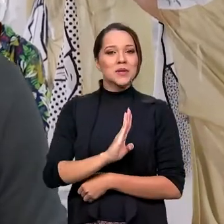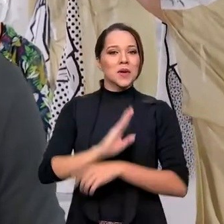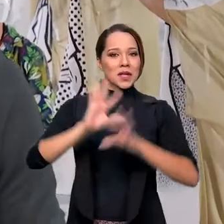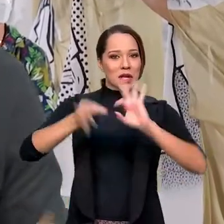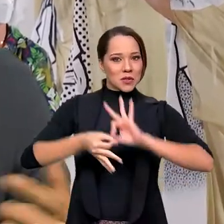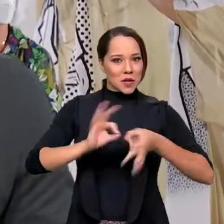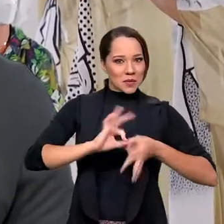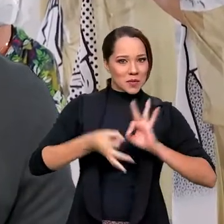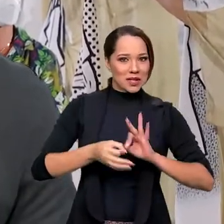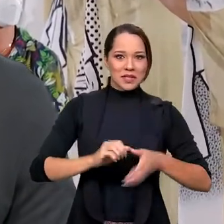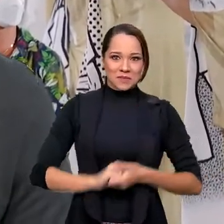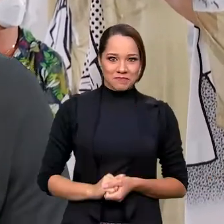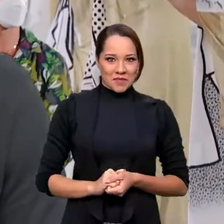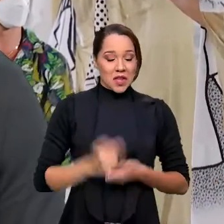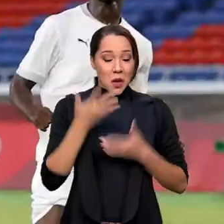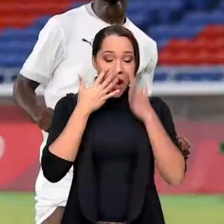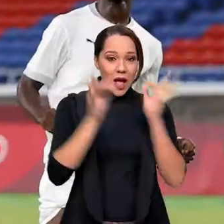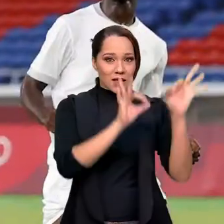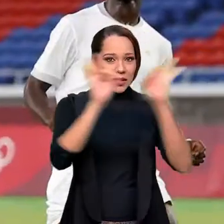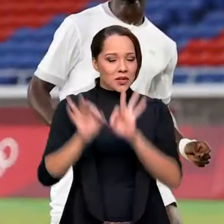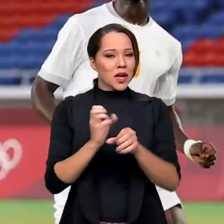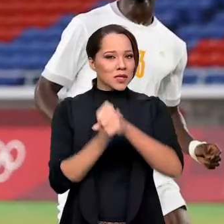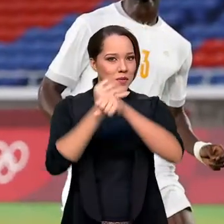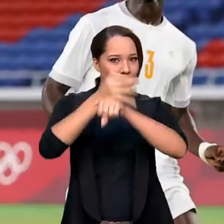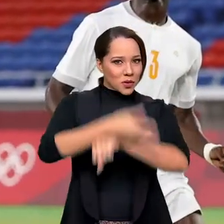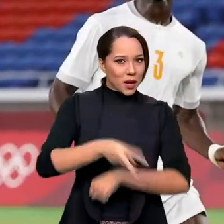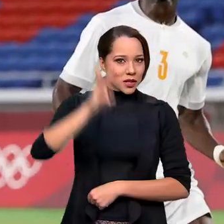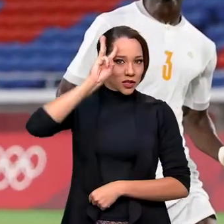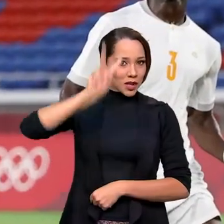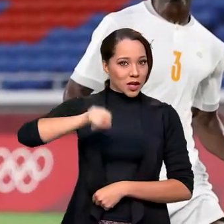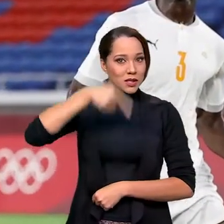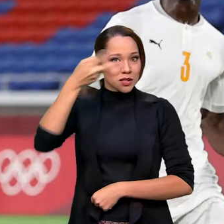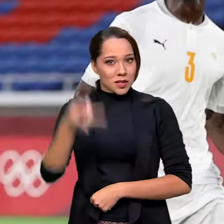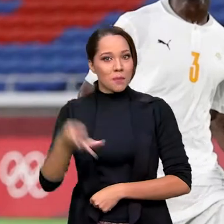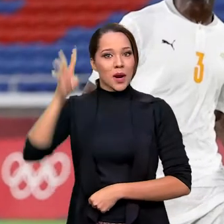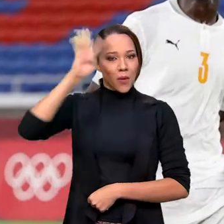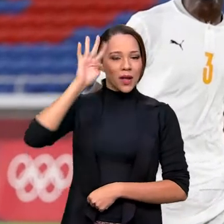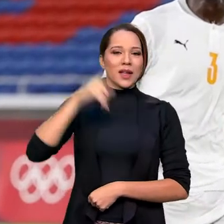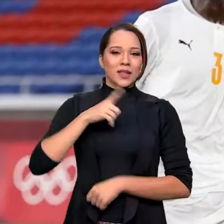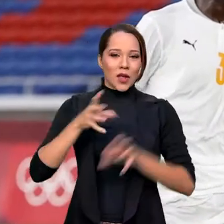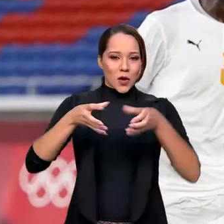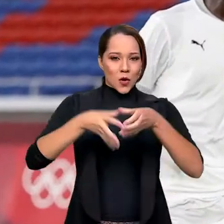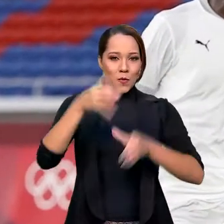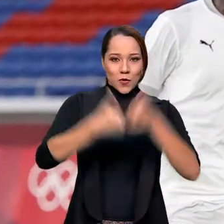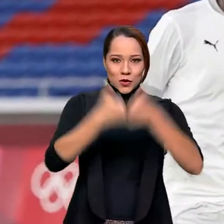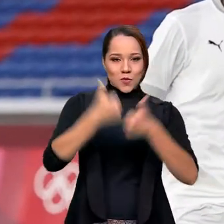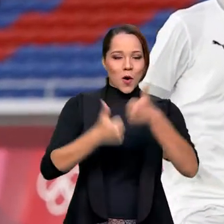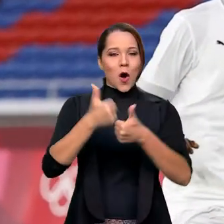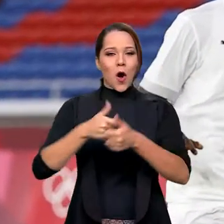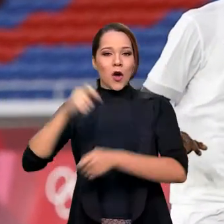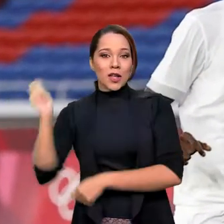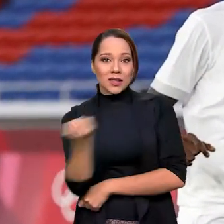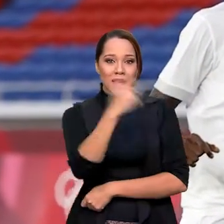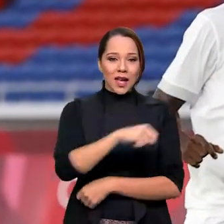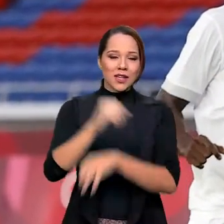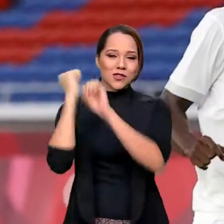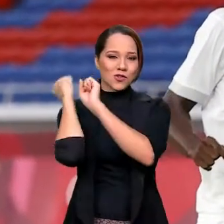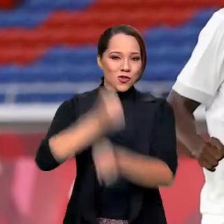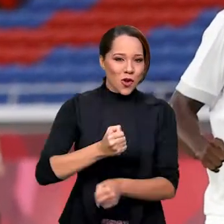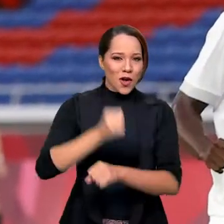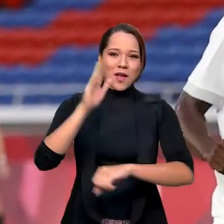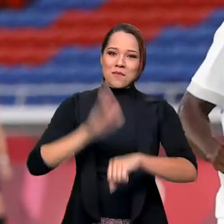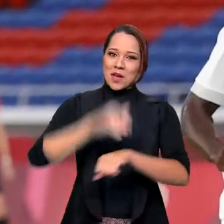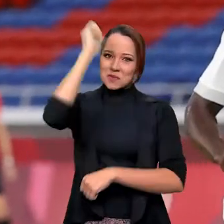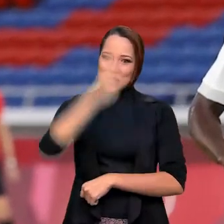participação brasileira nos Jogos Olímpicos. E vamos ficar ligado que nessa madrugada de terça para quarta tem seleção brasileira de futebol, tênis,